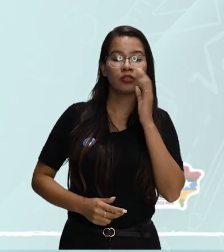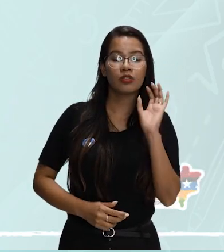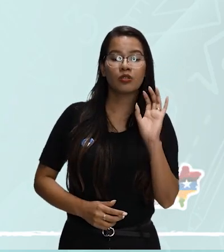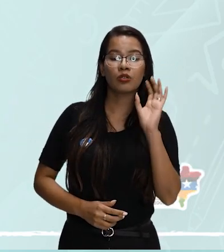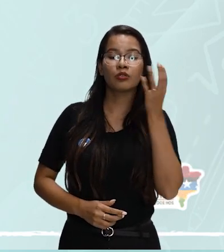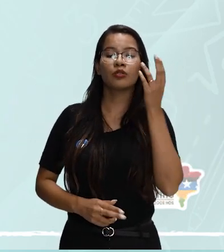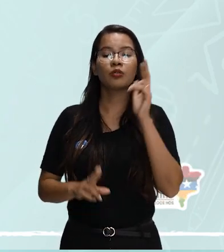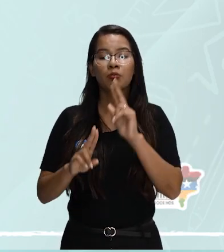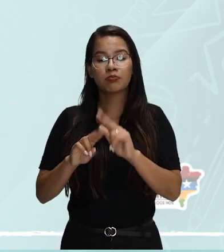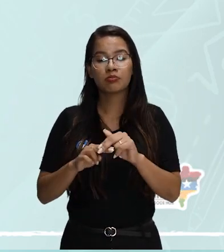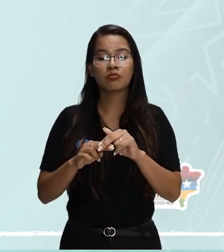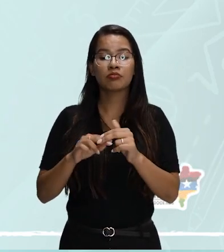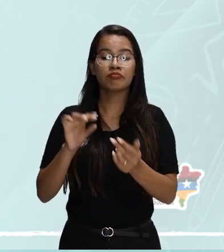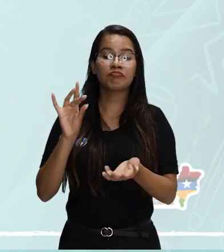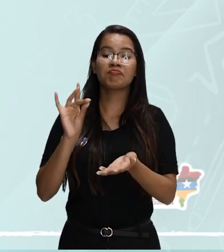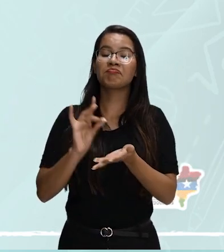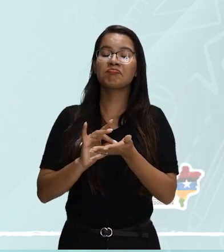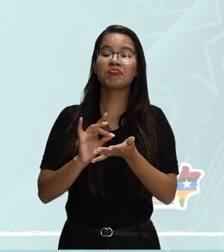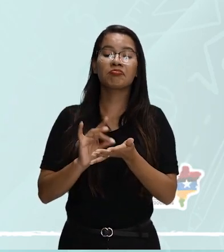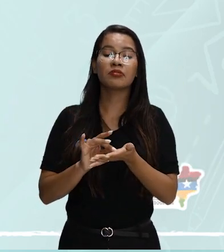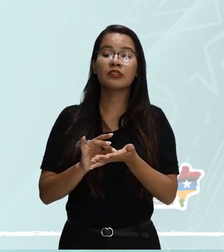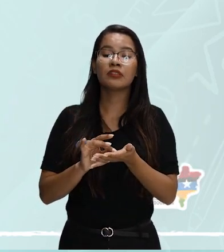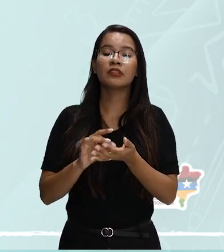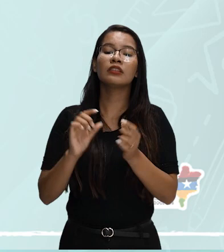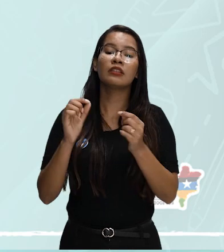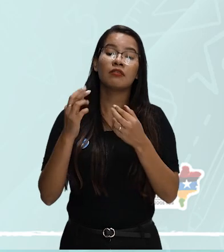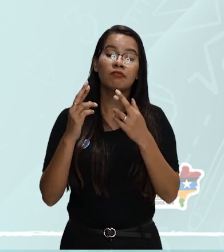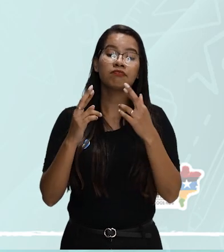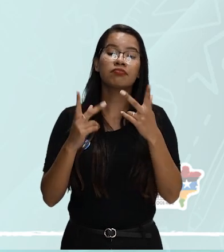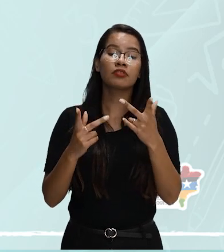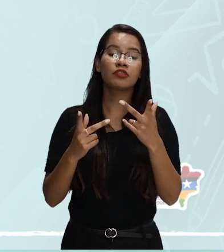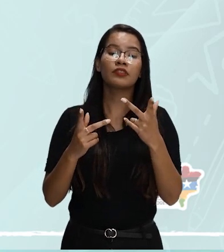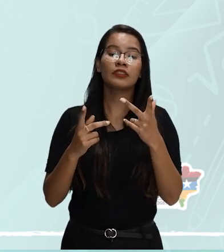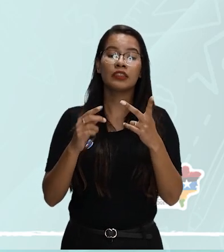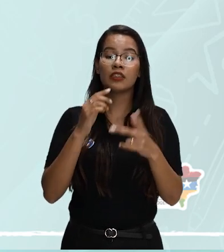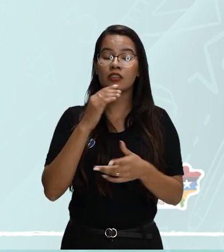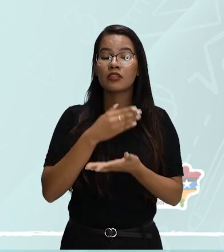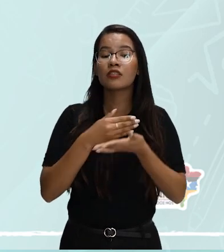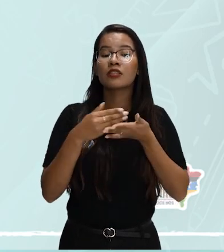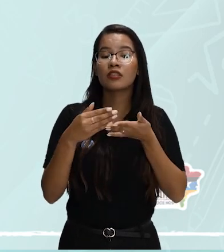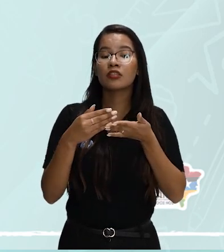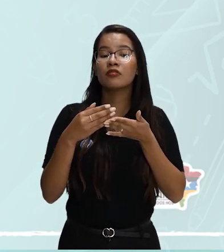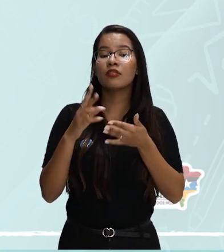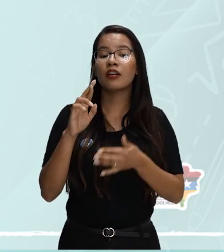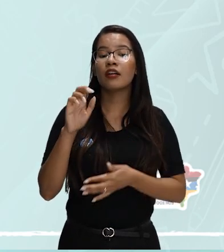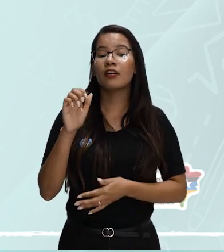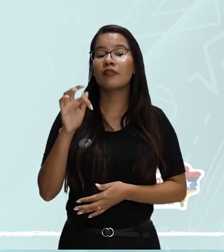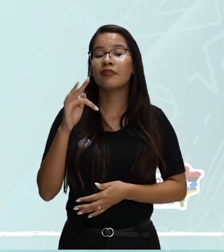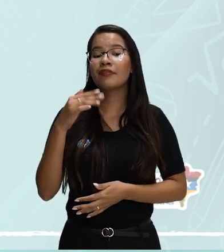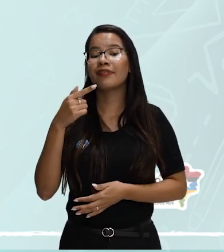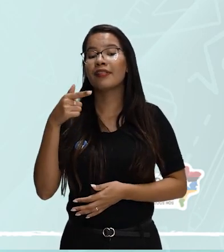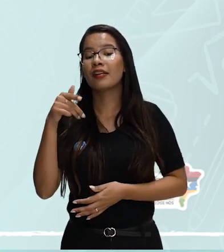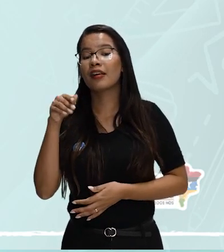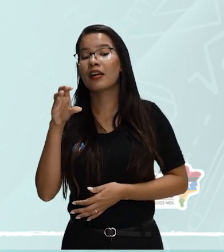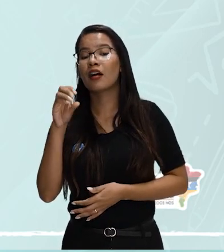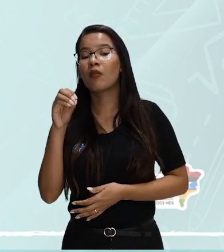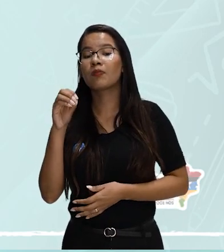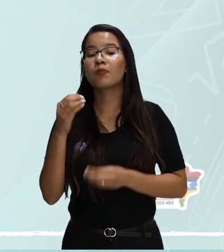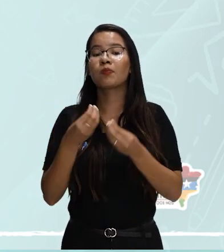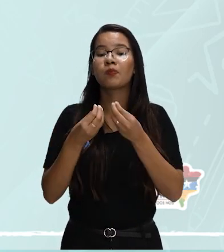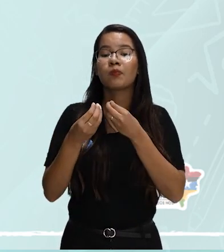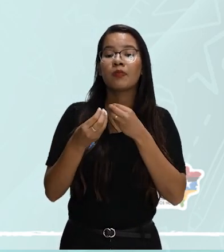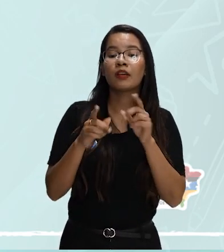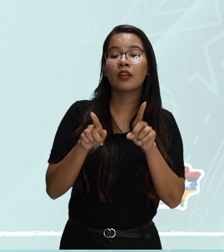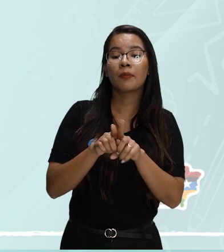de refração, como também da diferença de velocidade de propagação dos feixes de luz. Então, um exemplo é o arco-íris.